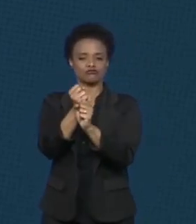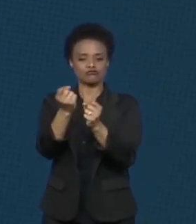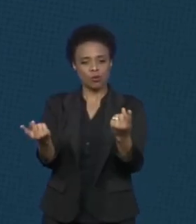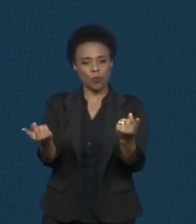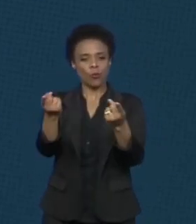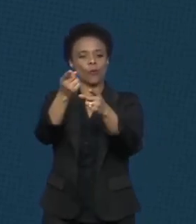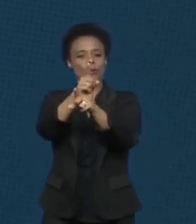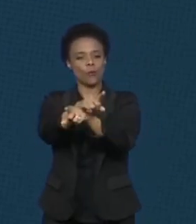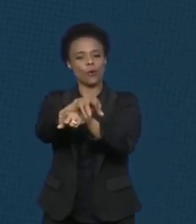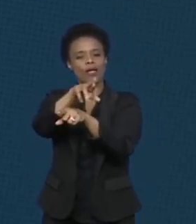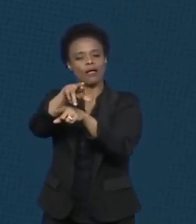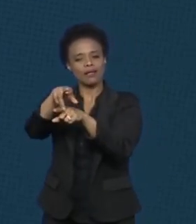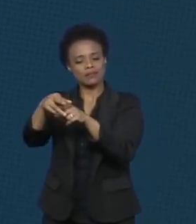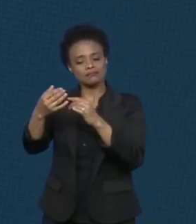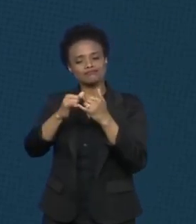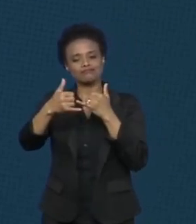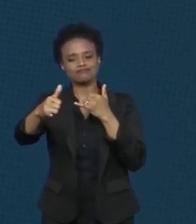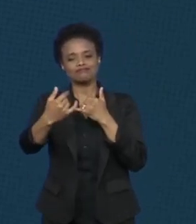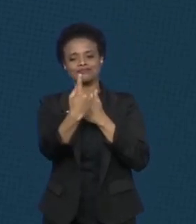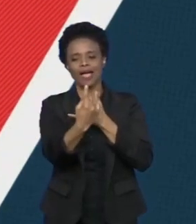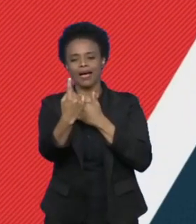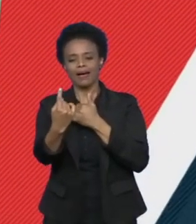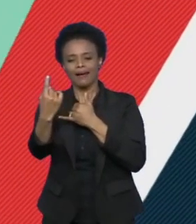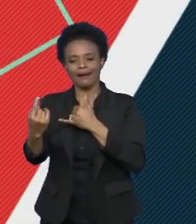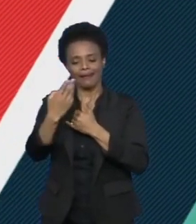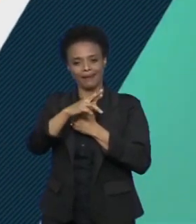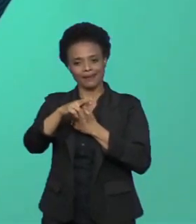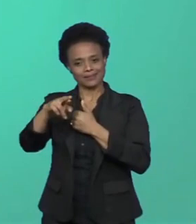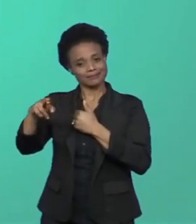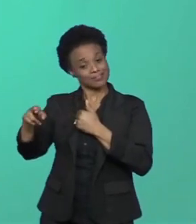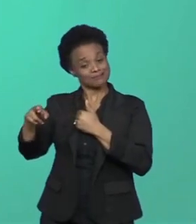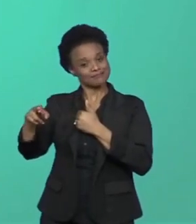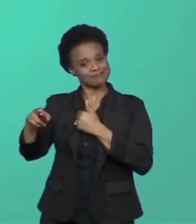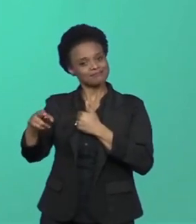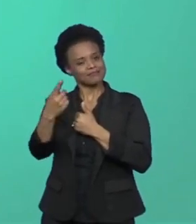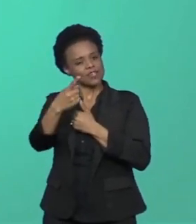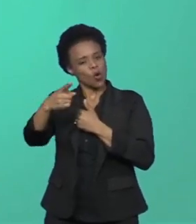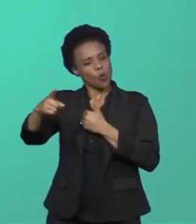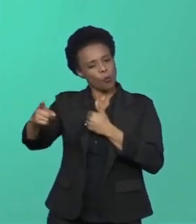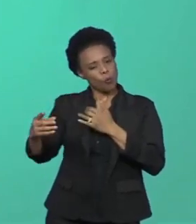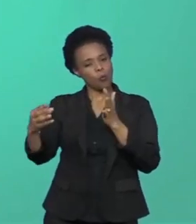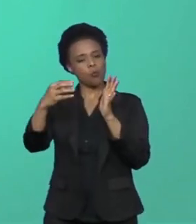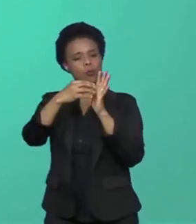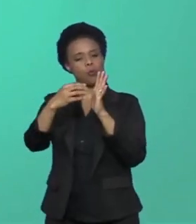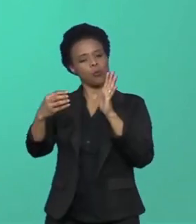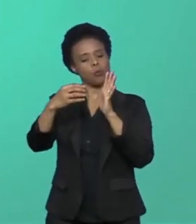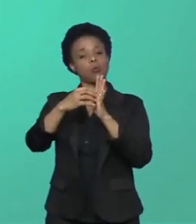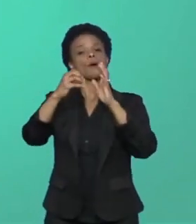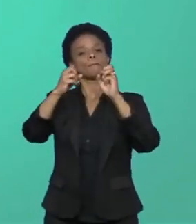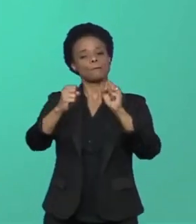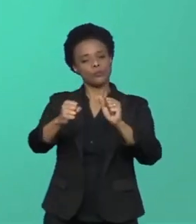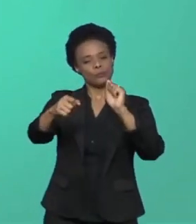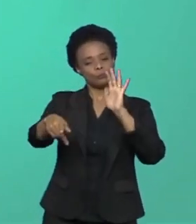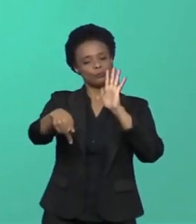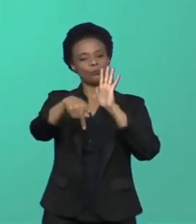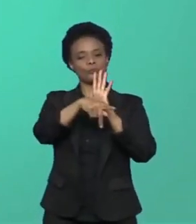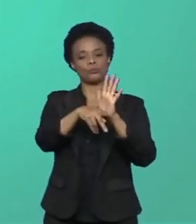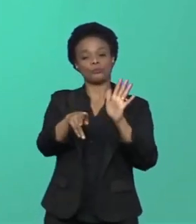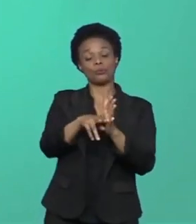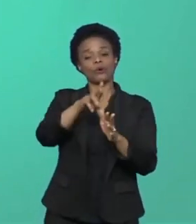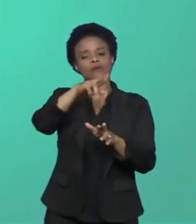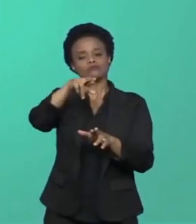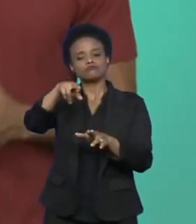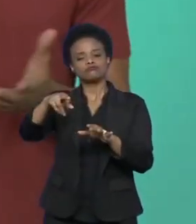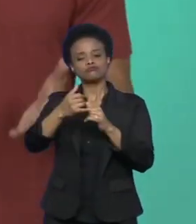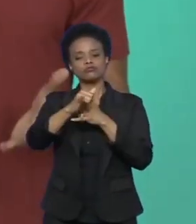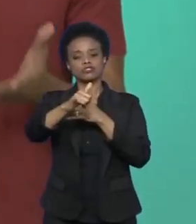da resistência elétrica de cada resistor. Há outros componentes que podem pertencer a um circuito elétrico